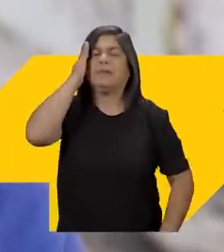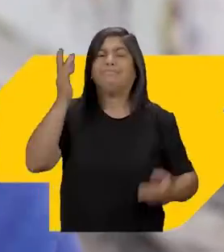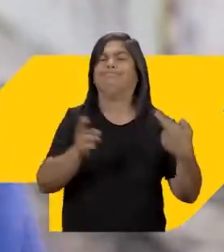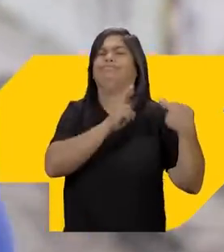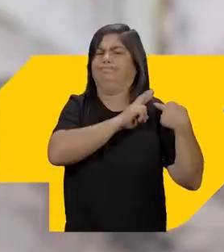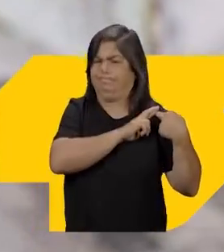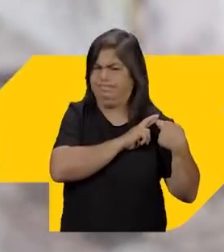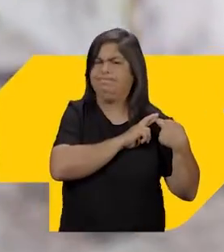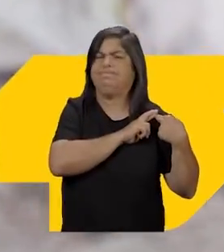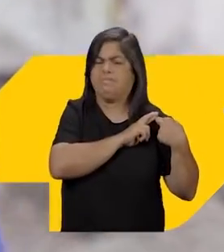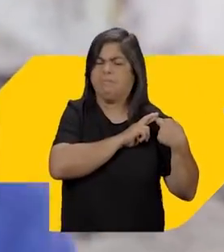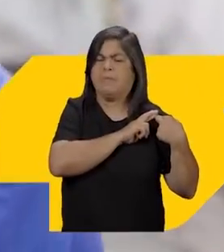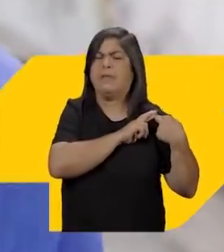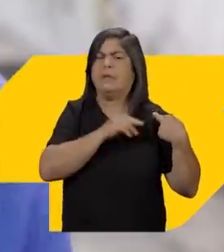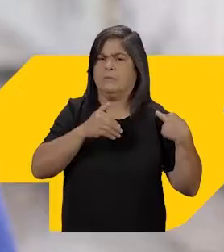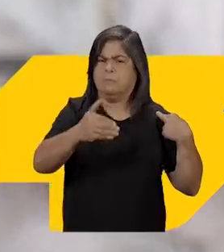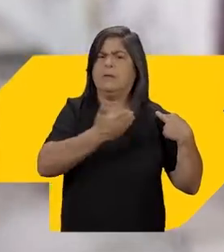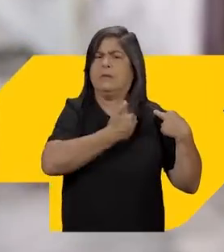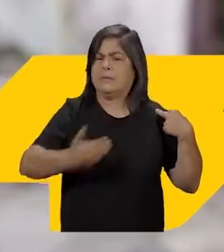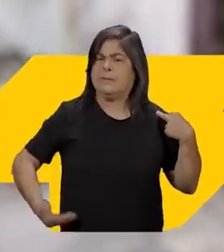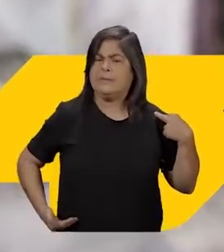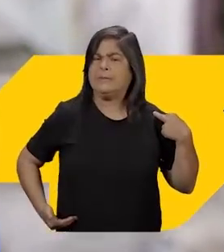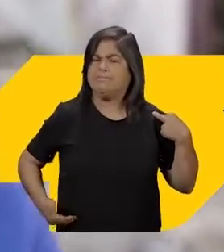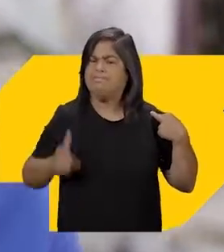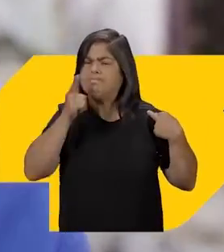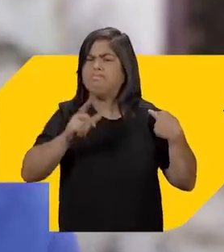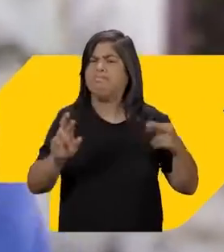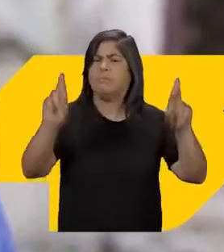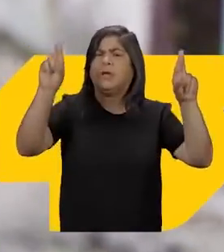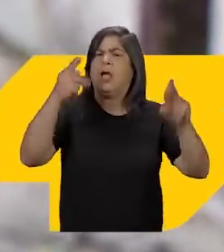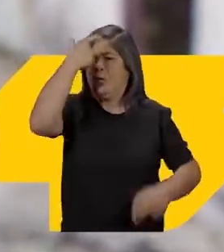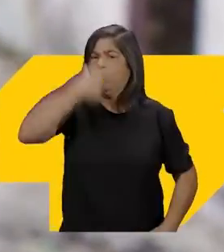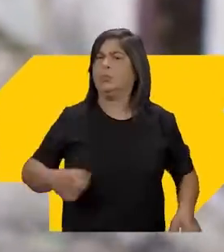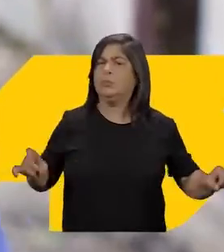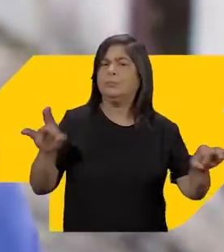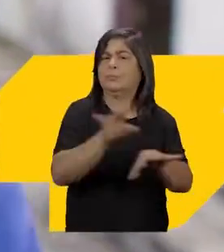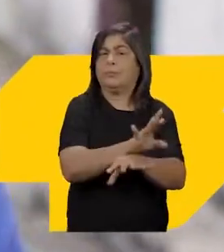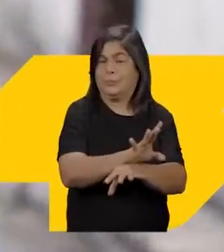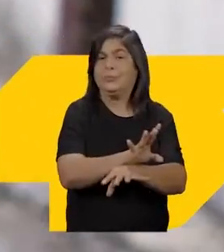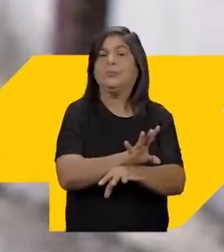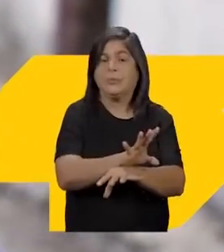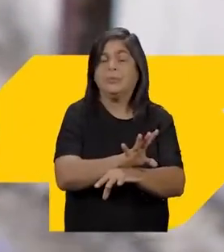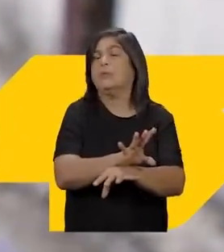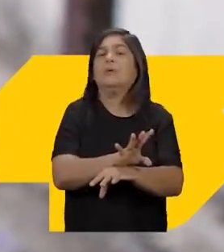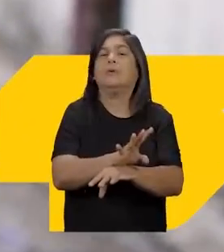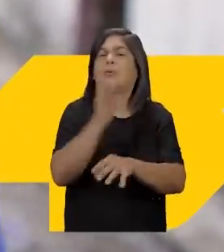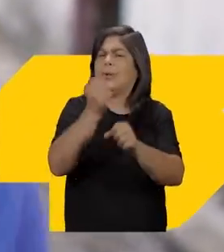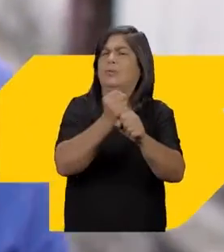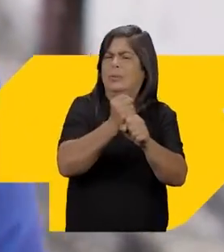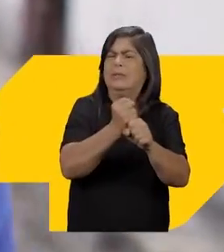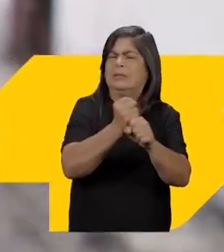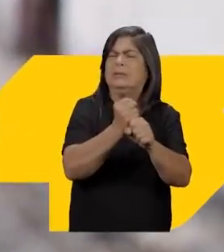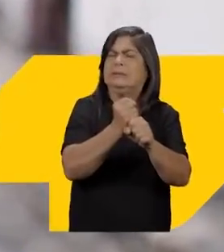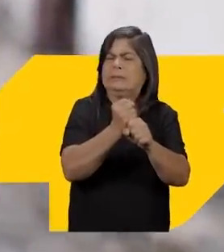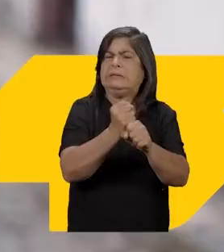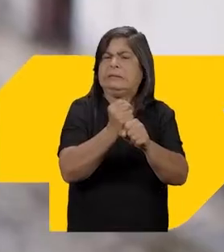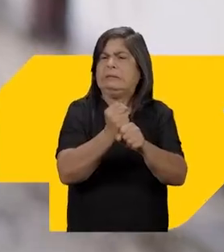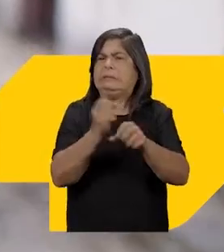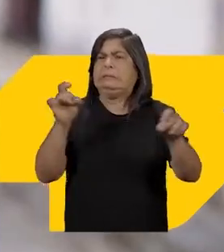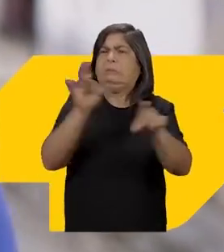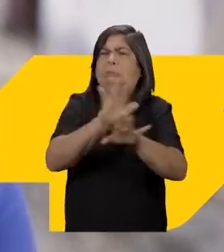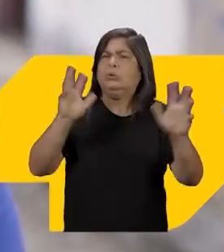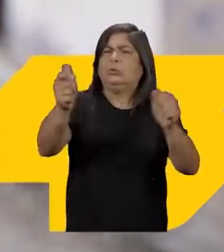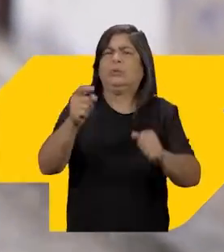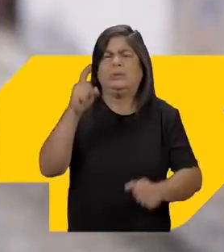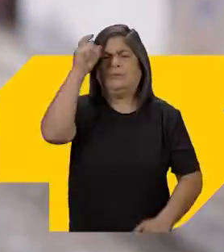sonhos. Sei do tamanho da responsabilidade que vou assumir à frente do governo do estado. E estou preparado para isso. Eu sei que em 4 anos não